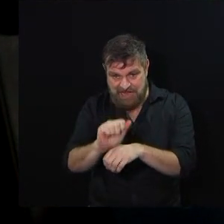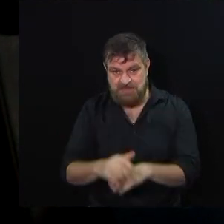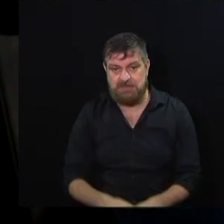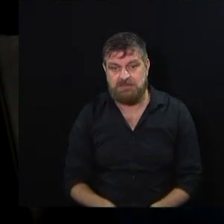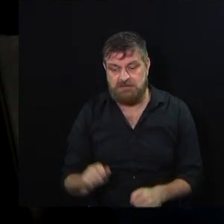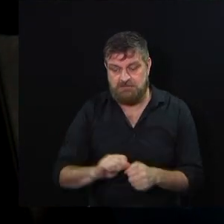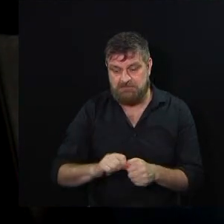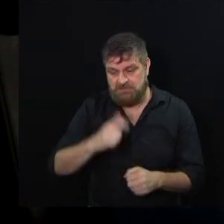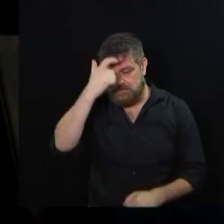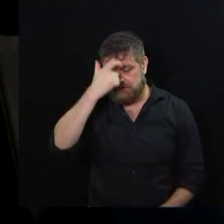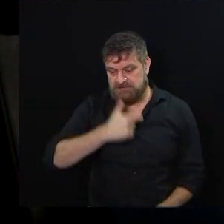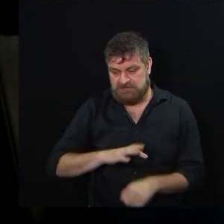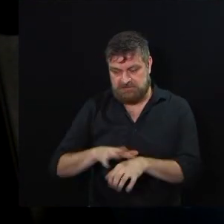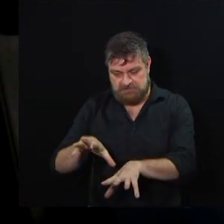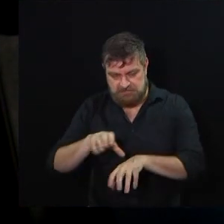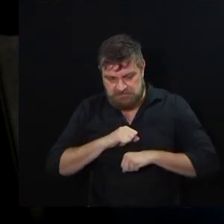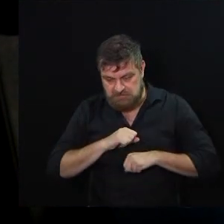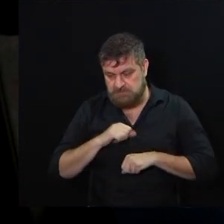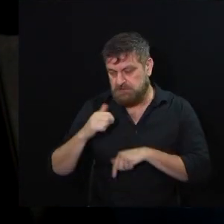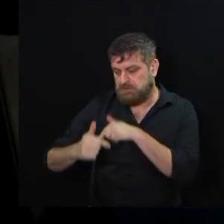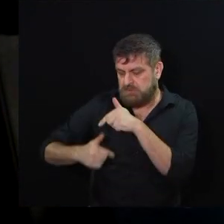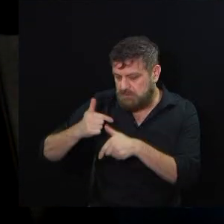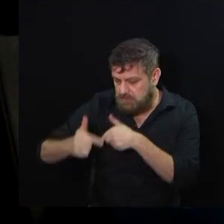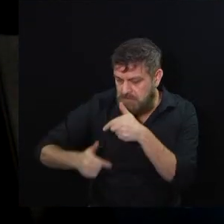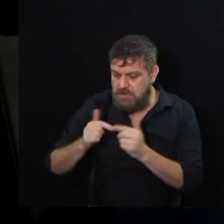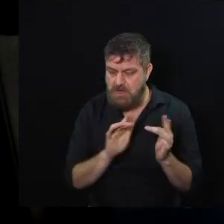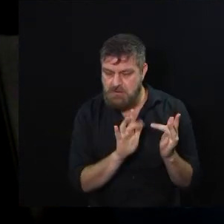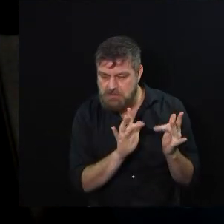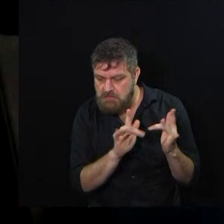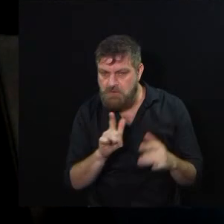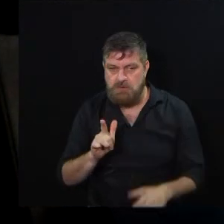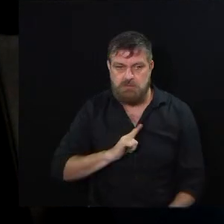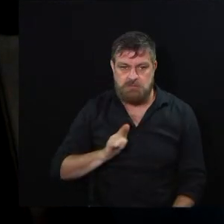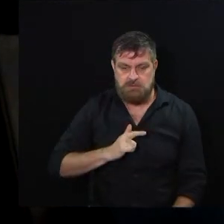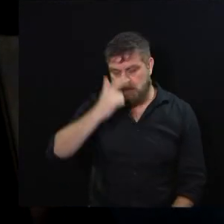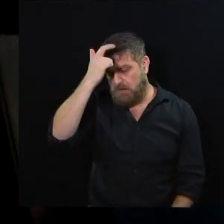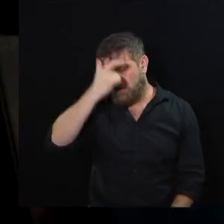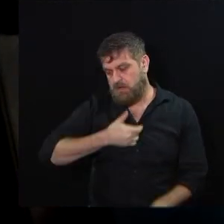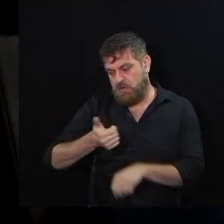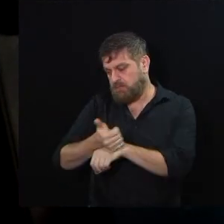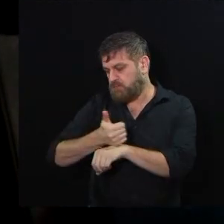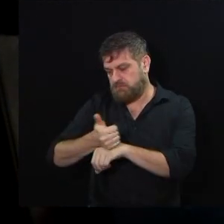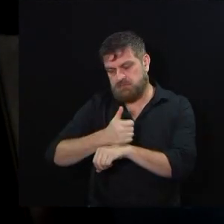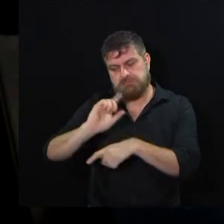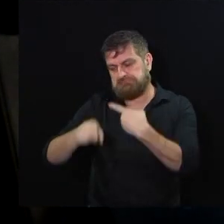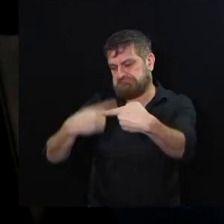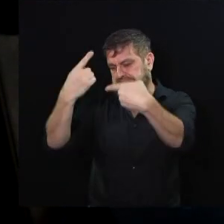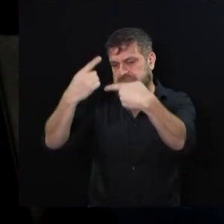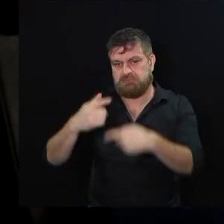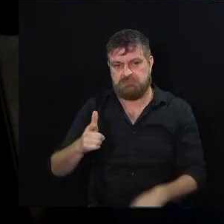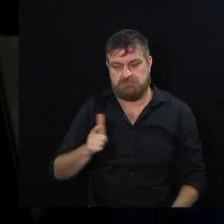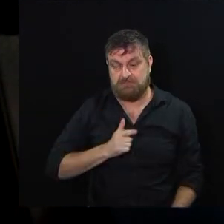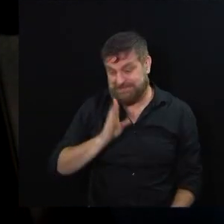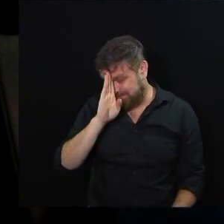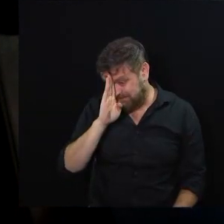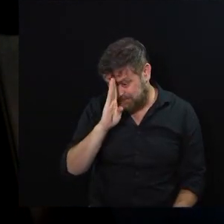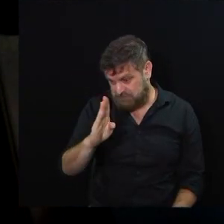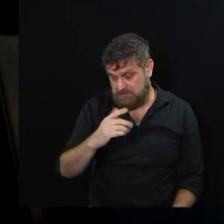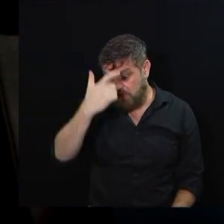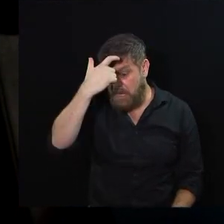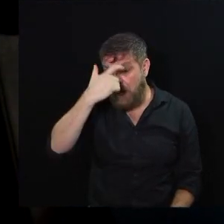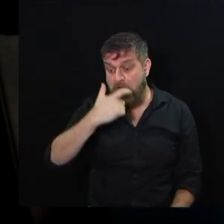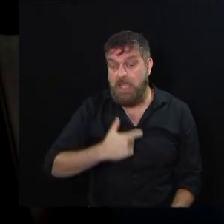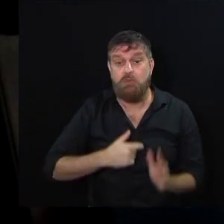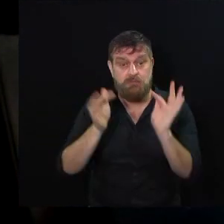trabalho, namoro, me divirto, sou realizado profissionalmente e, principalmente, sou uma pessoa feliz. Mas